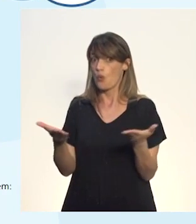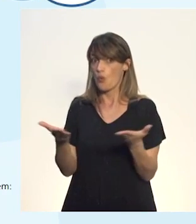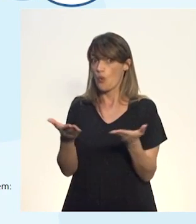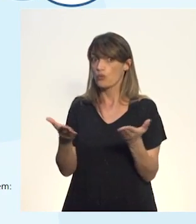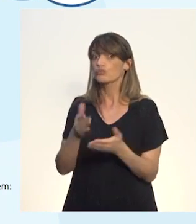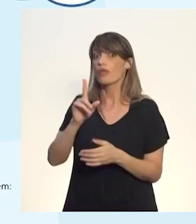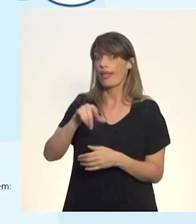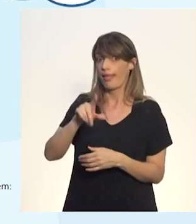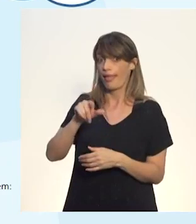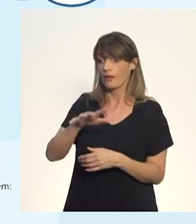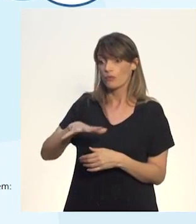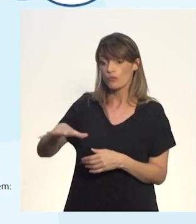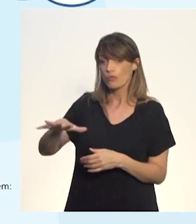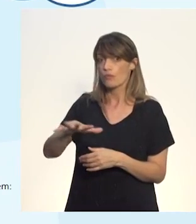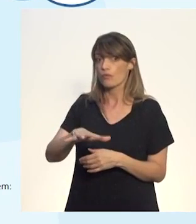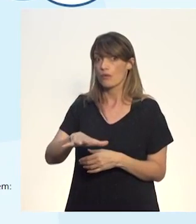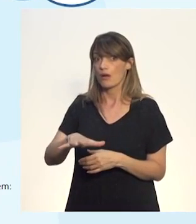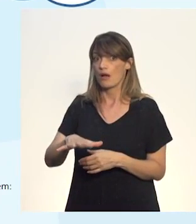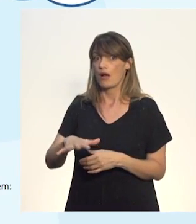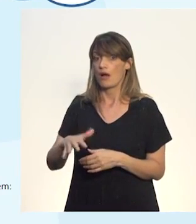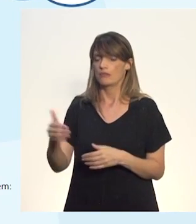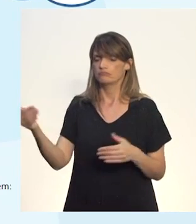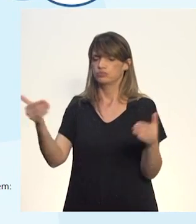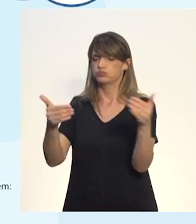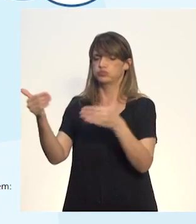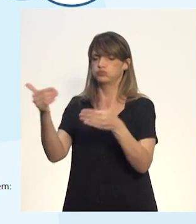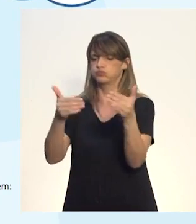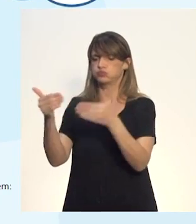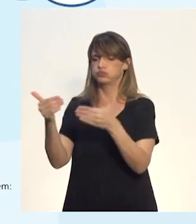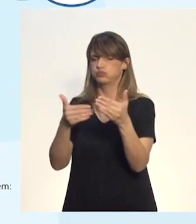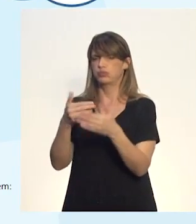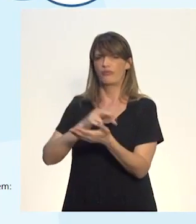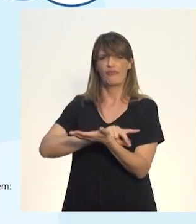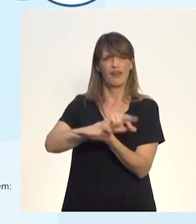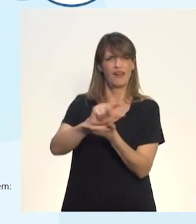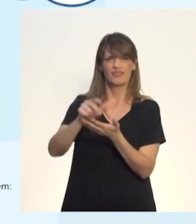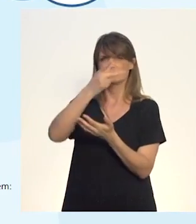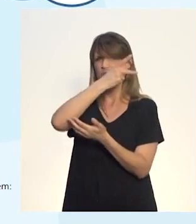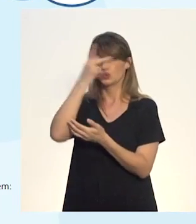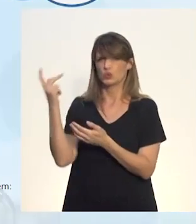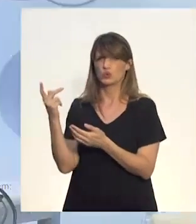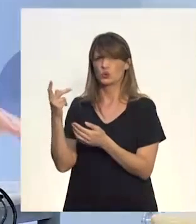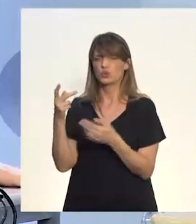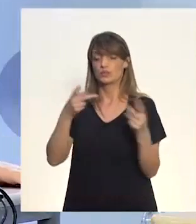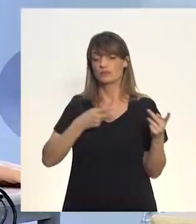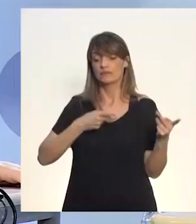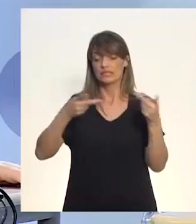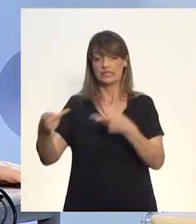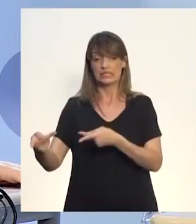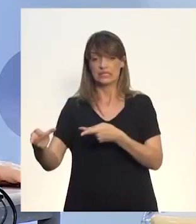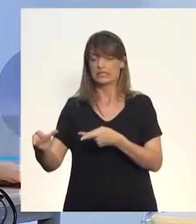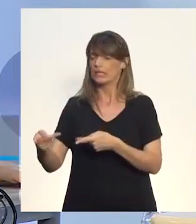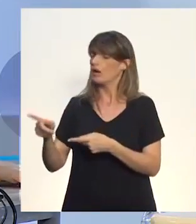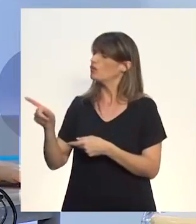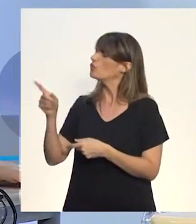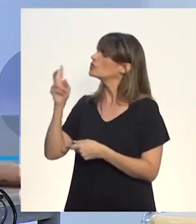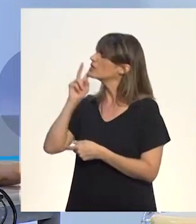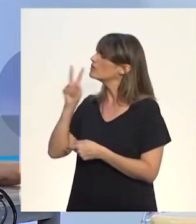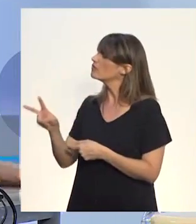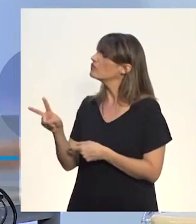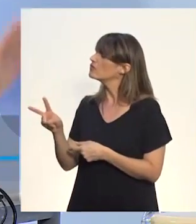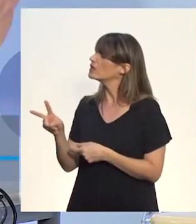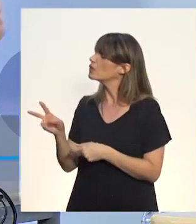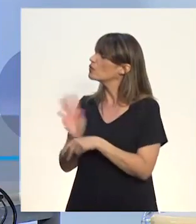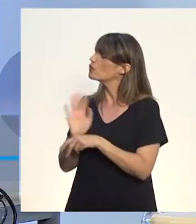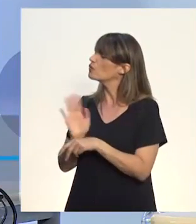extremamente conhecido, é um bairro muito turístico, ele tem diversas atrações. Você assistiu aquele filme Amélie Poulain?